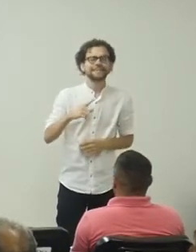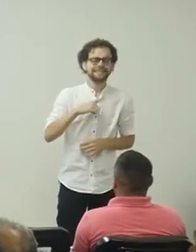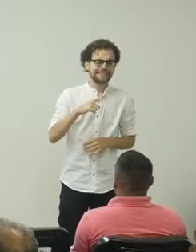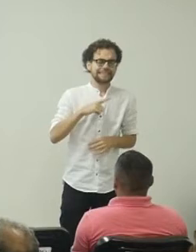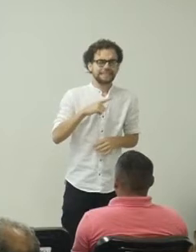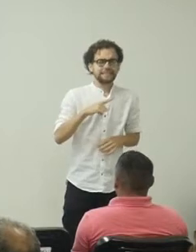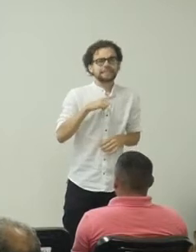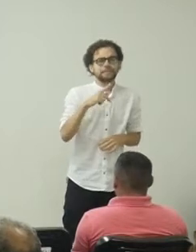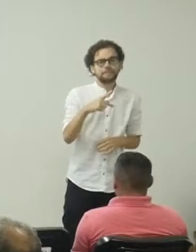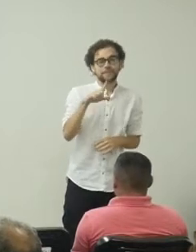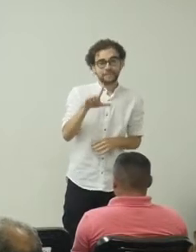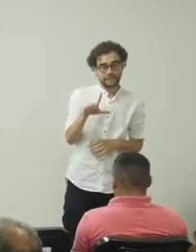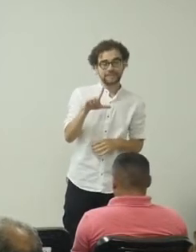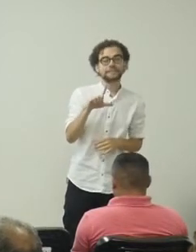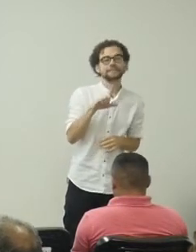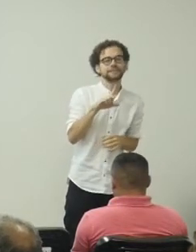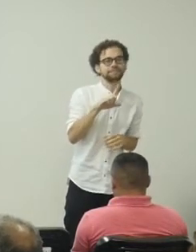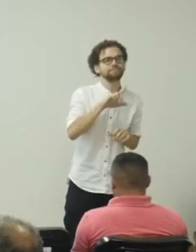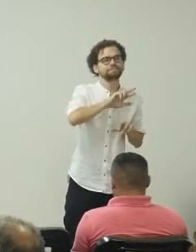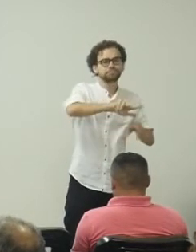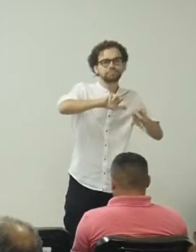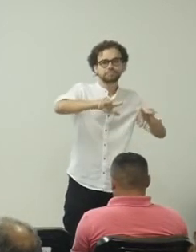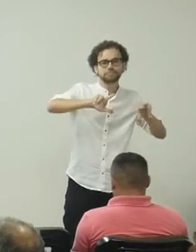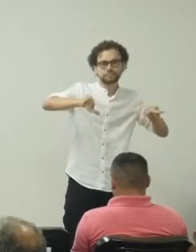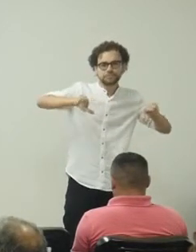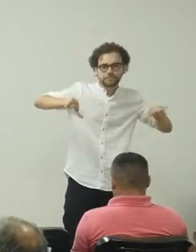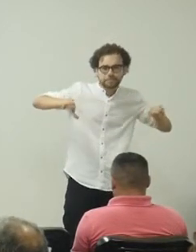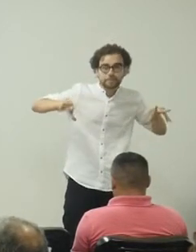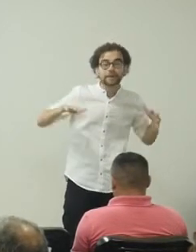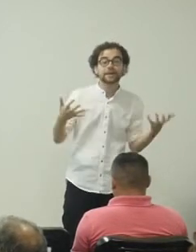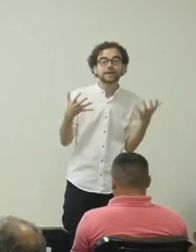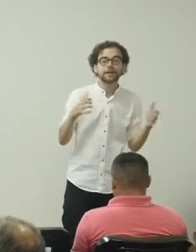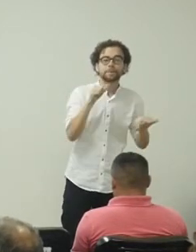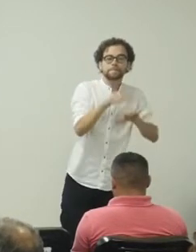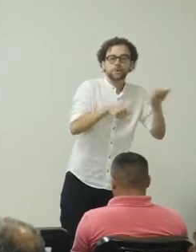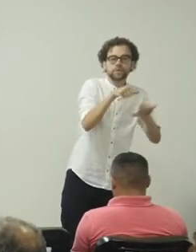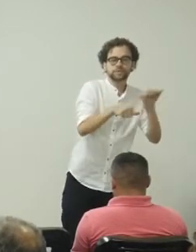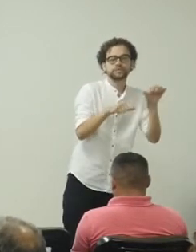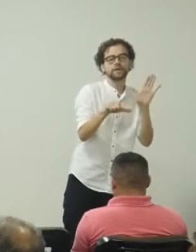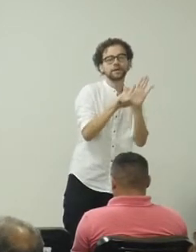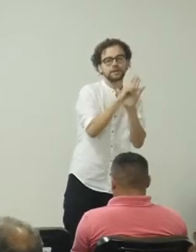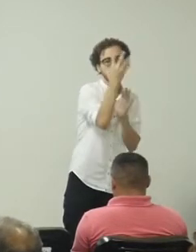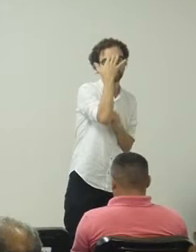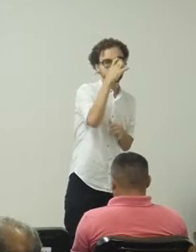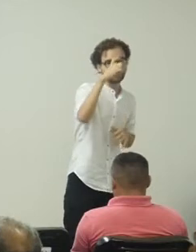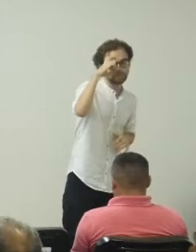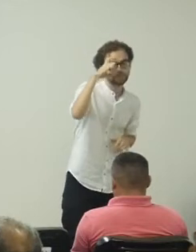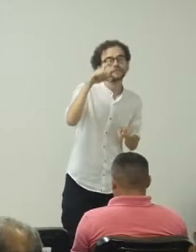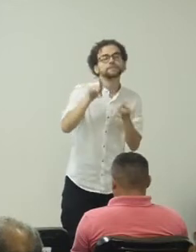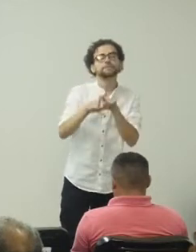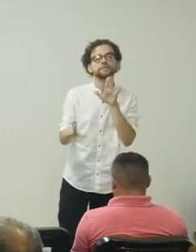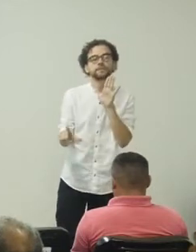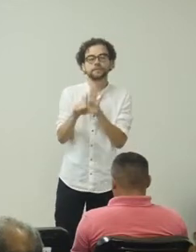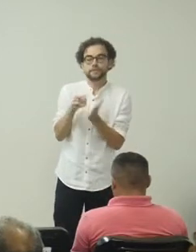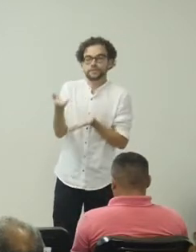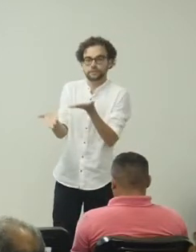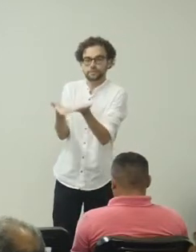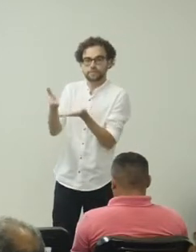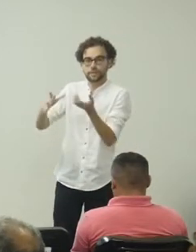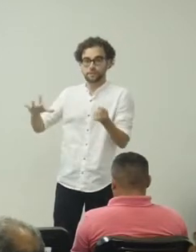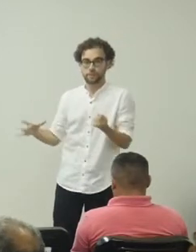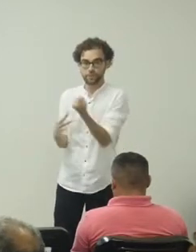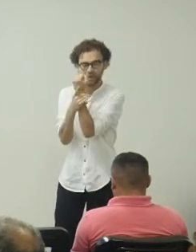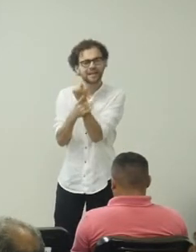várias PLs querendo alterar a Lei Maria da Penha, né, querendo alterar a lei de atendimento e de proteção às mulheres, e a